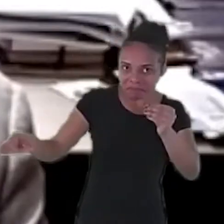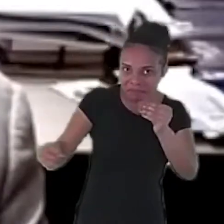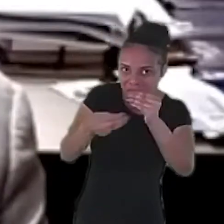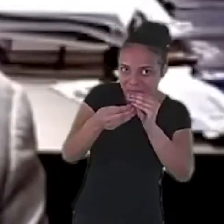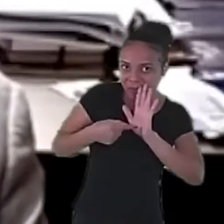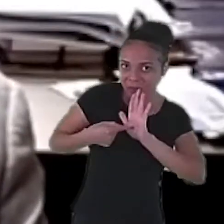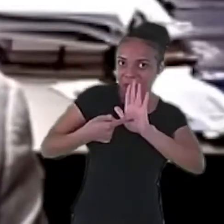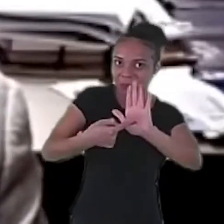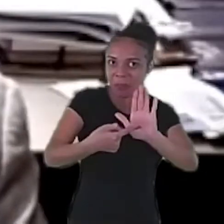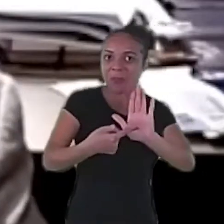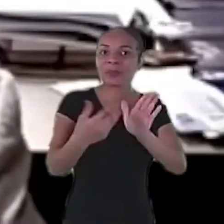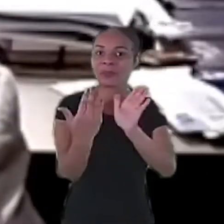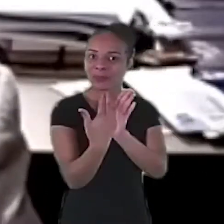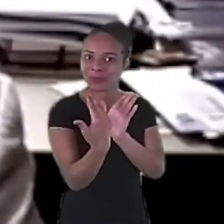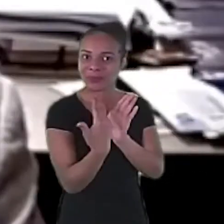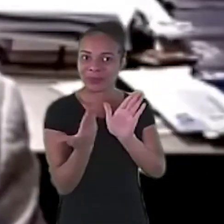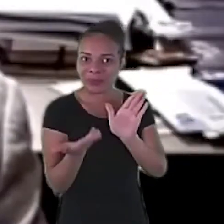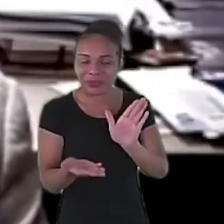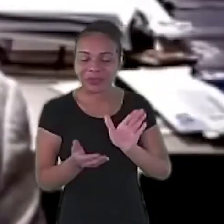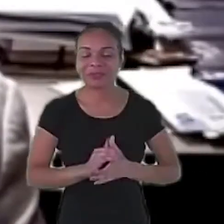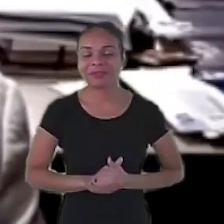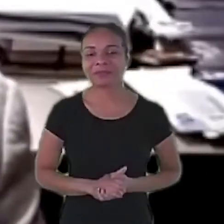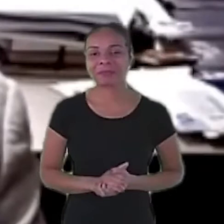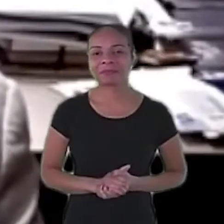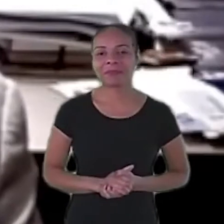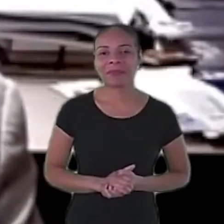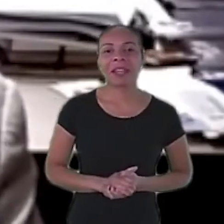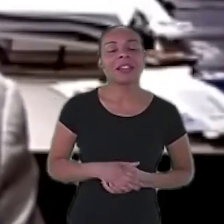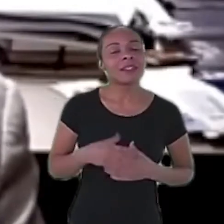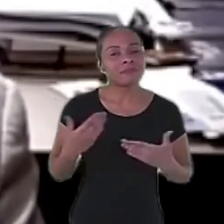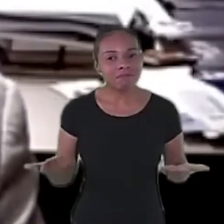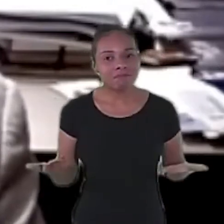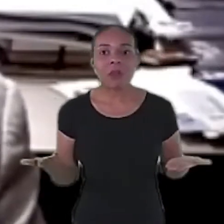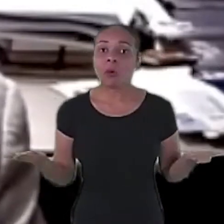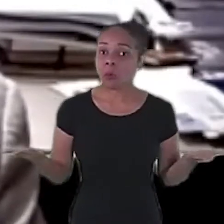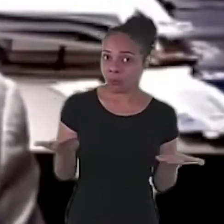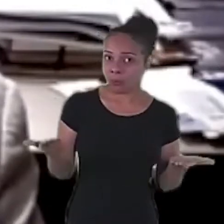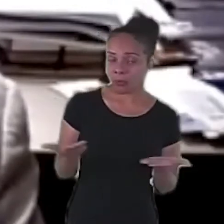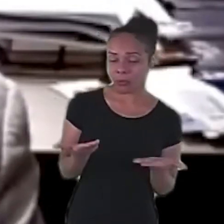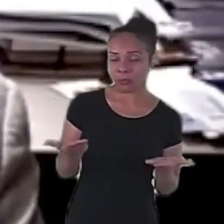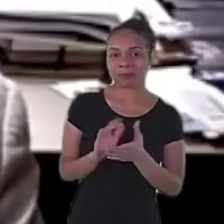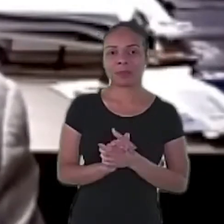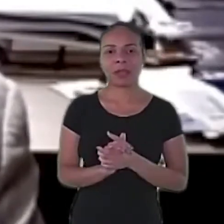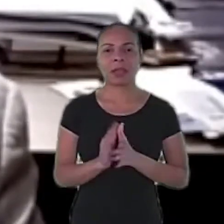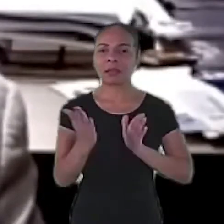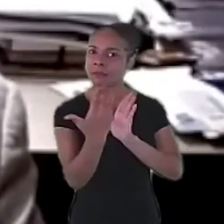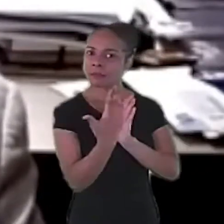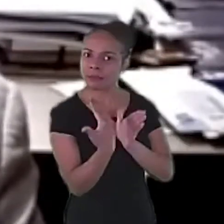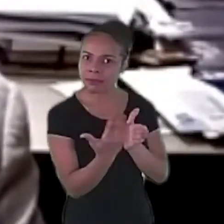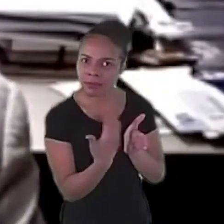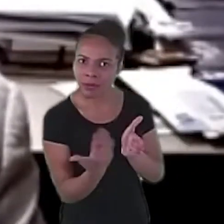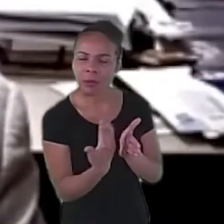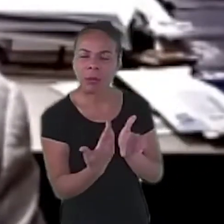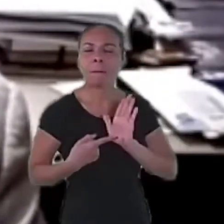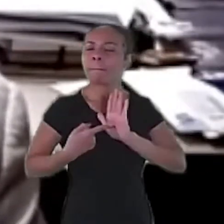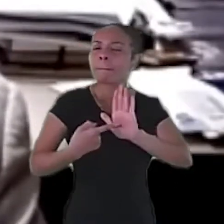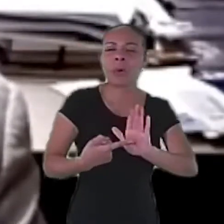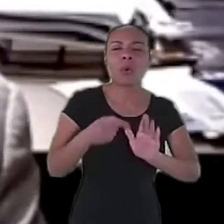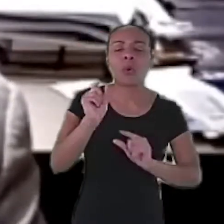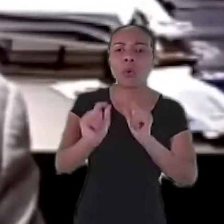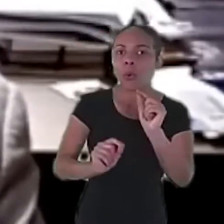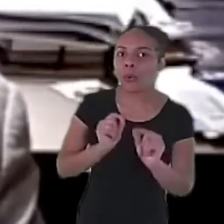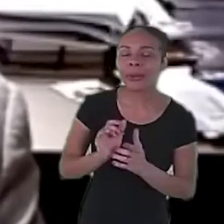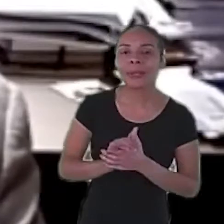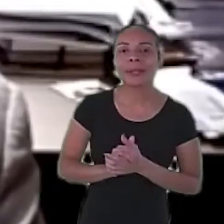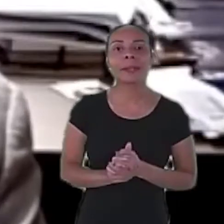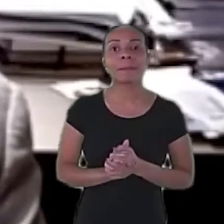livro. O que fazer? Hoje, toda a literatura mostra o fenômeno da chamada